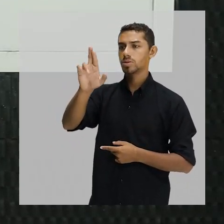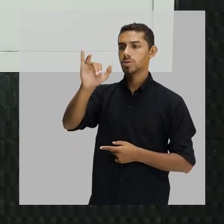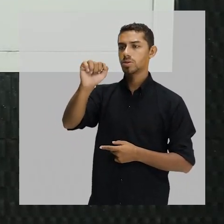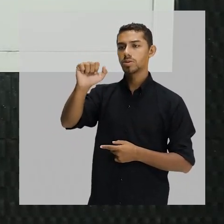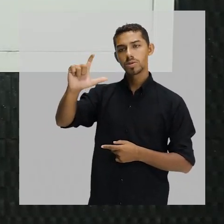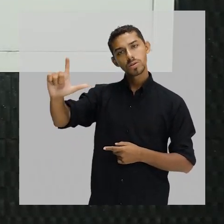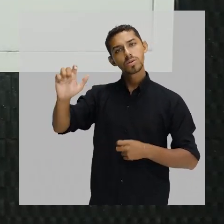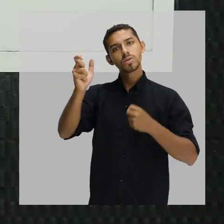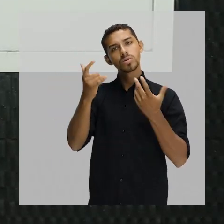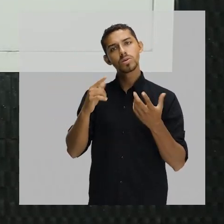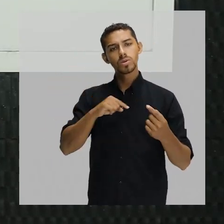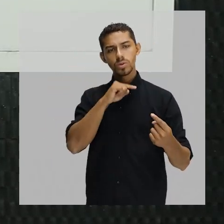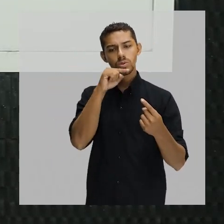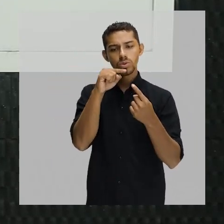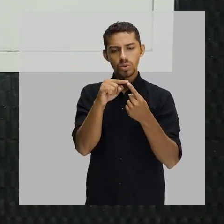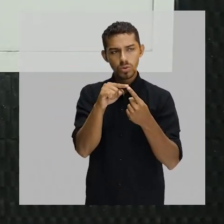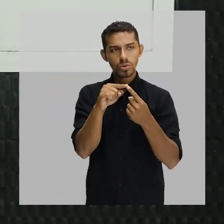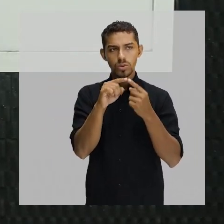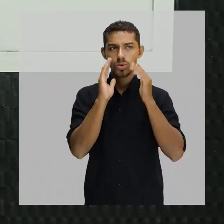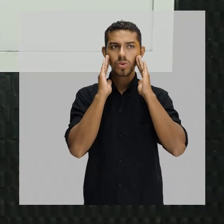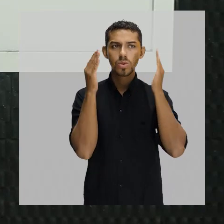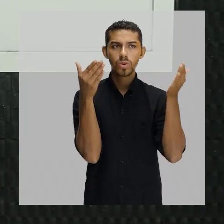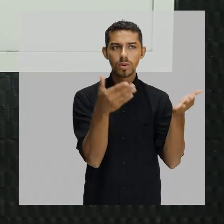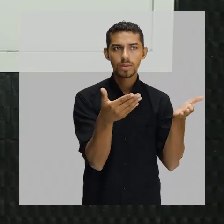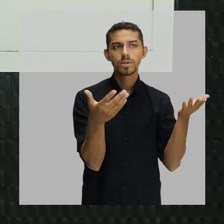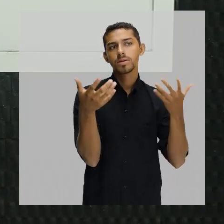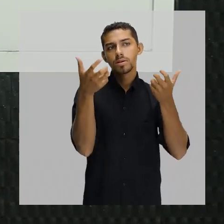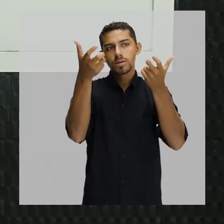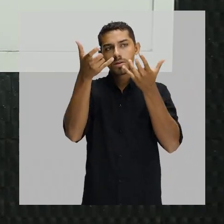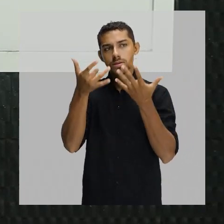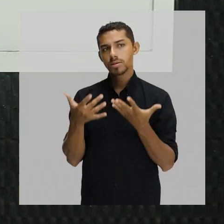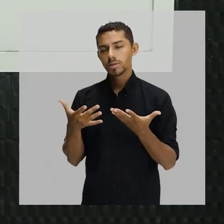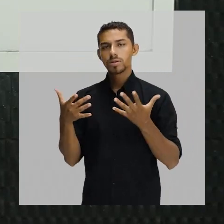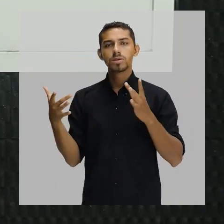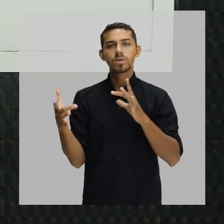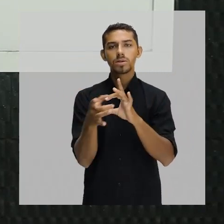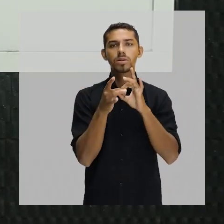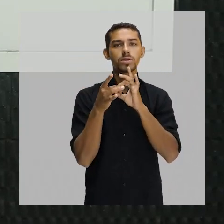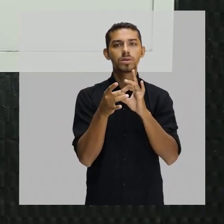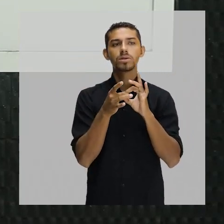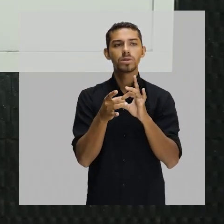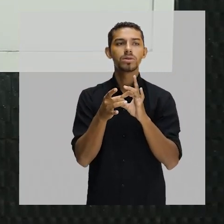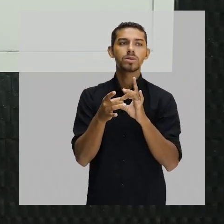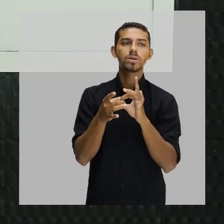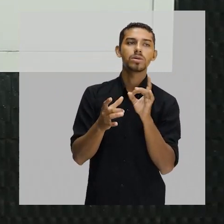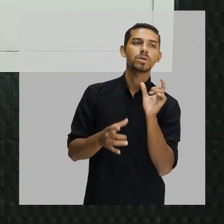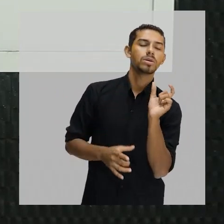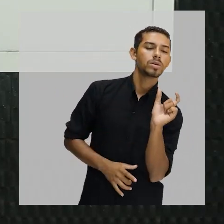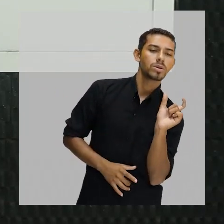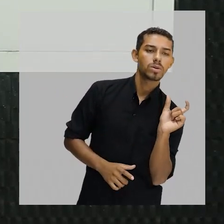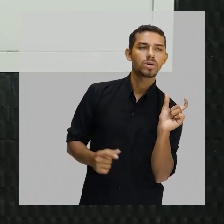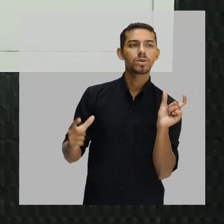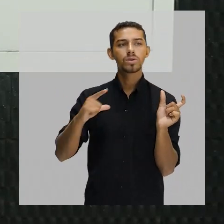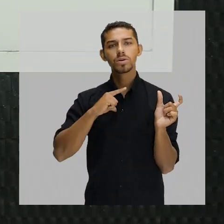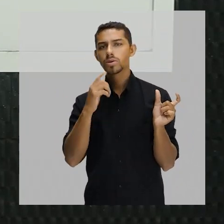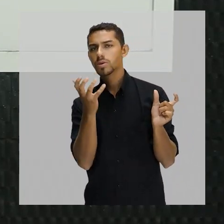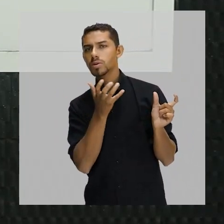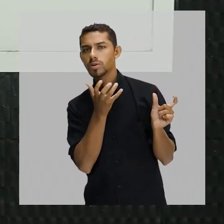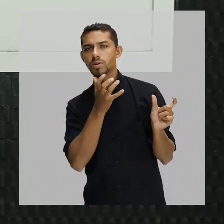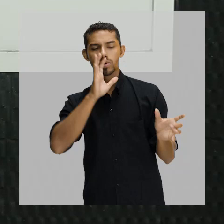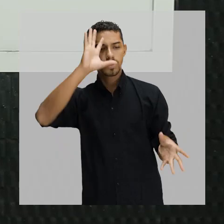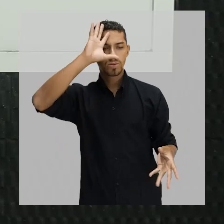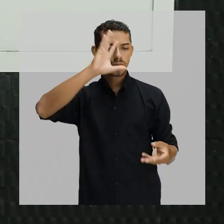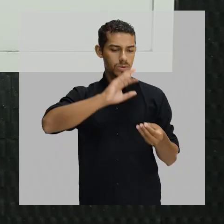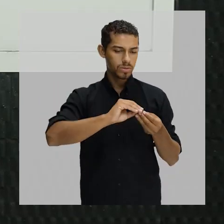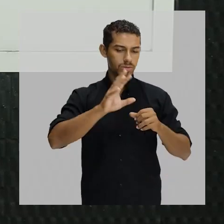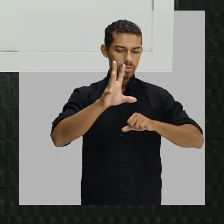existe um direcionamento e aí eu vou entrar em contato com aquele ou com aquilo que eu quero com o